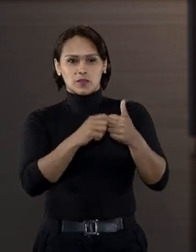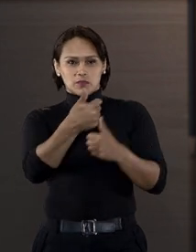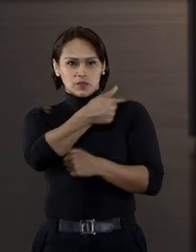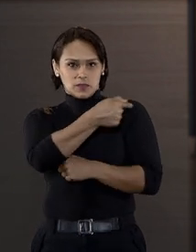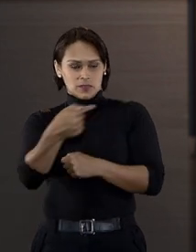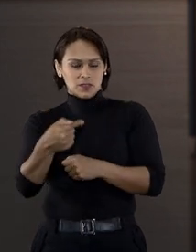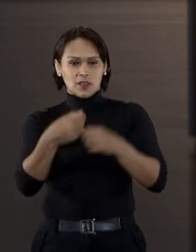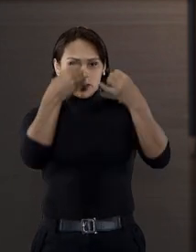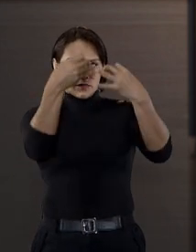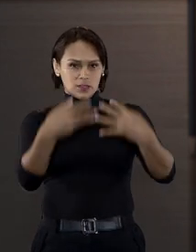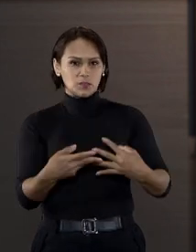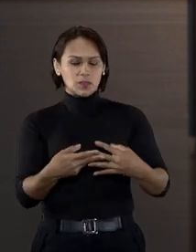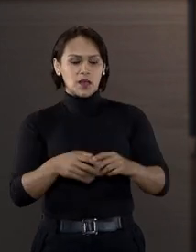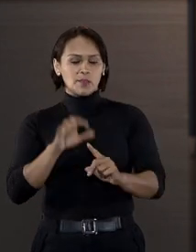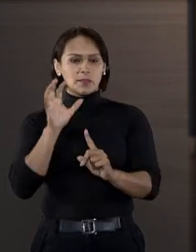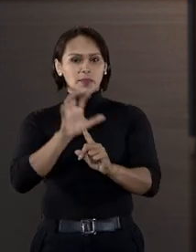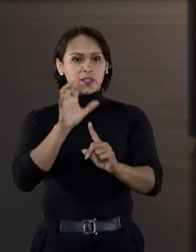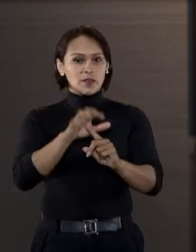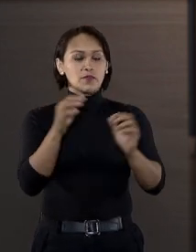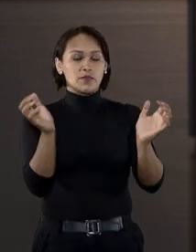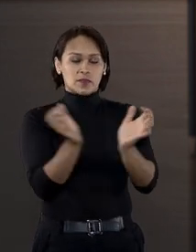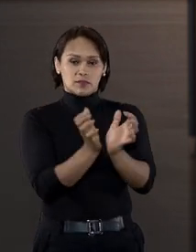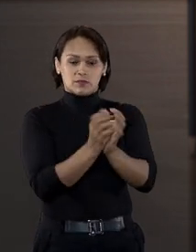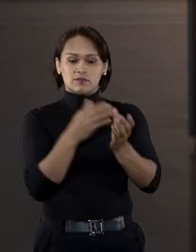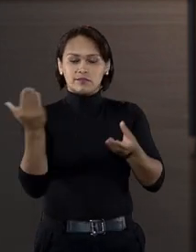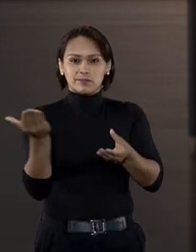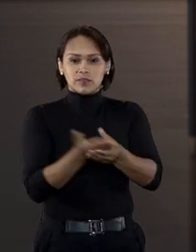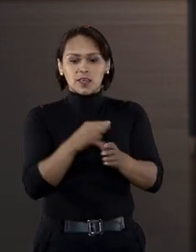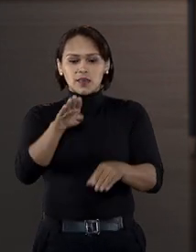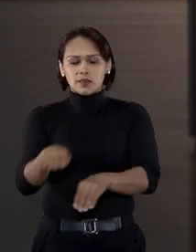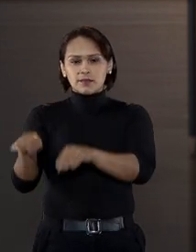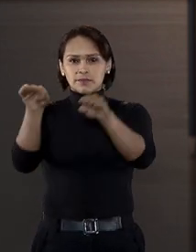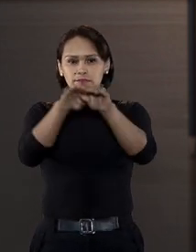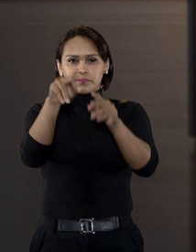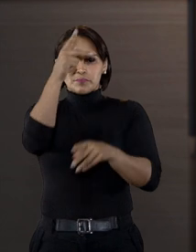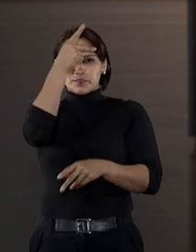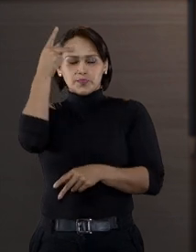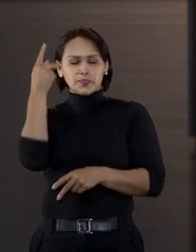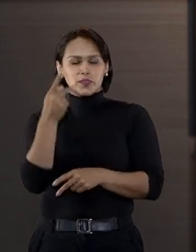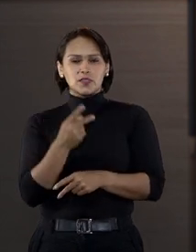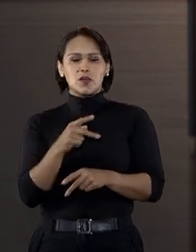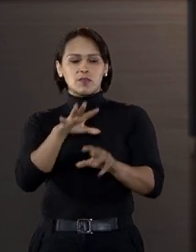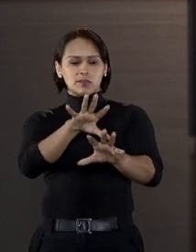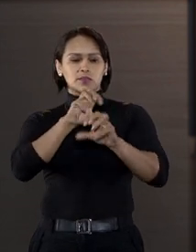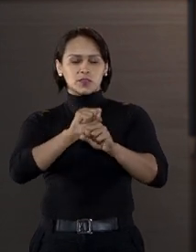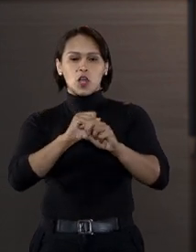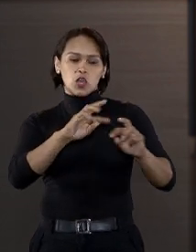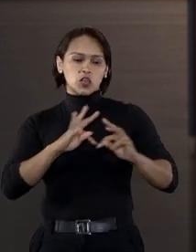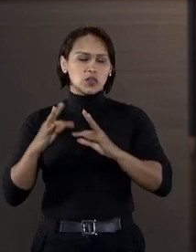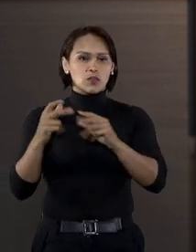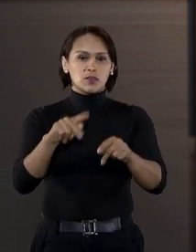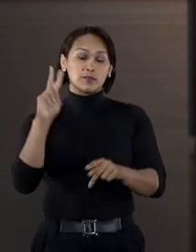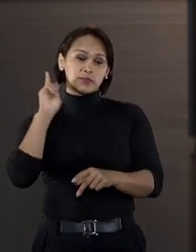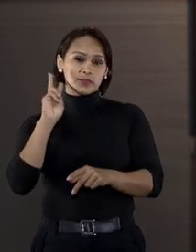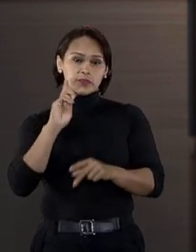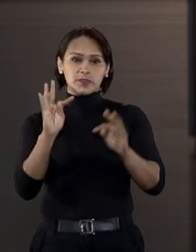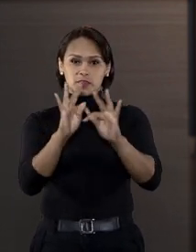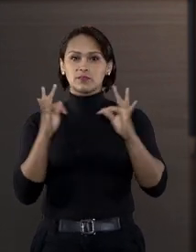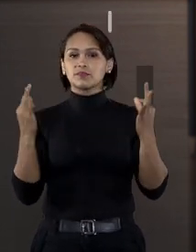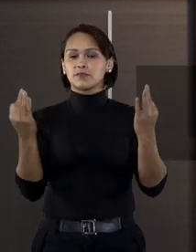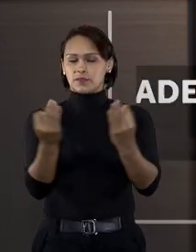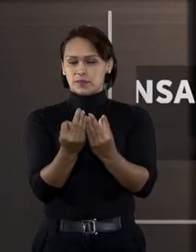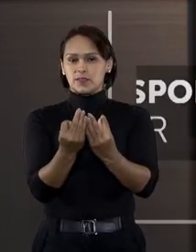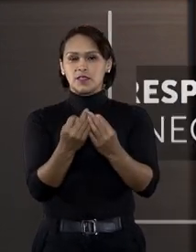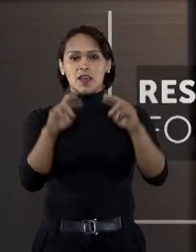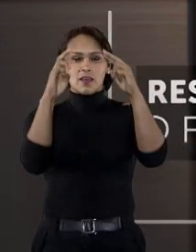o artigo 17 coloca, para os efeitos desta sessão, equiparam-se aos consumidores todas as vítimas do evento. Ou